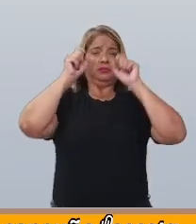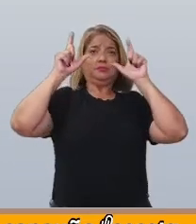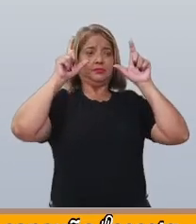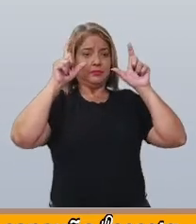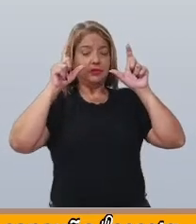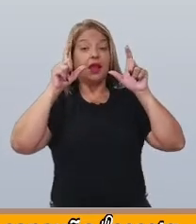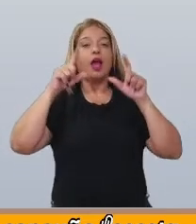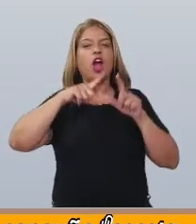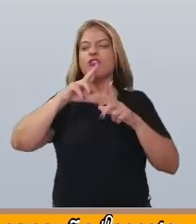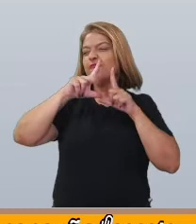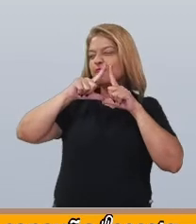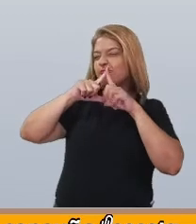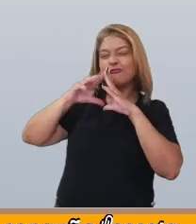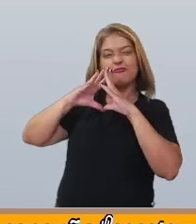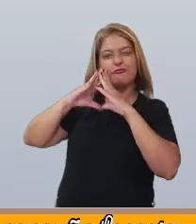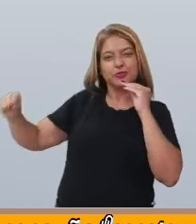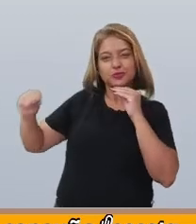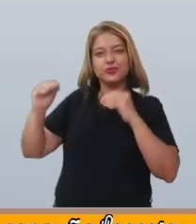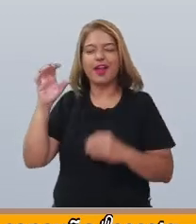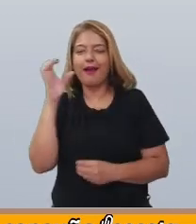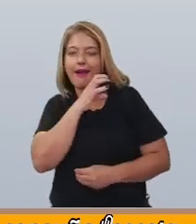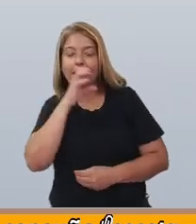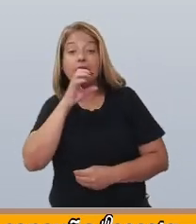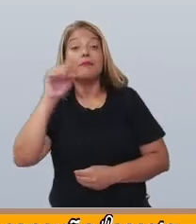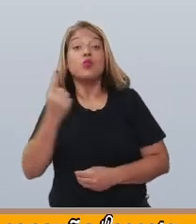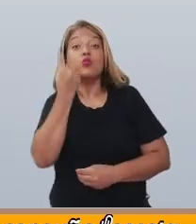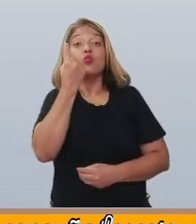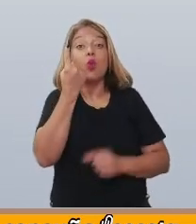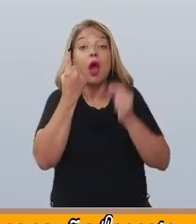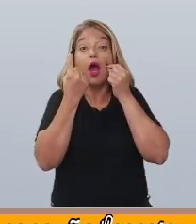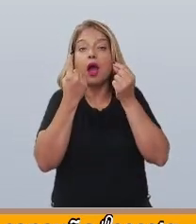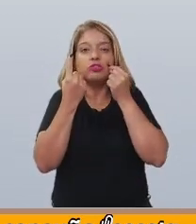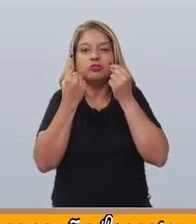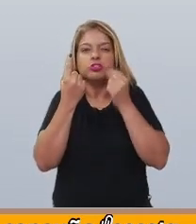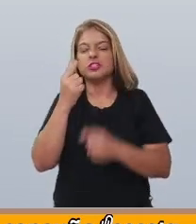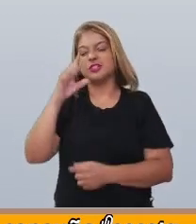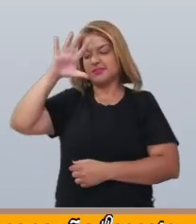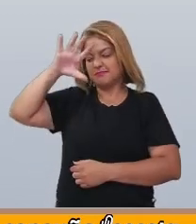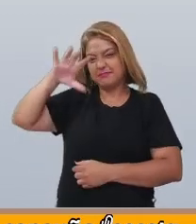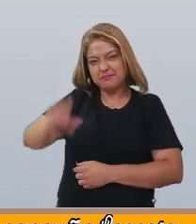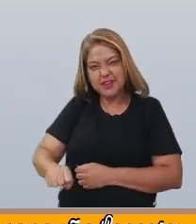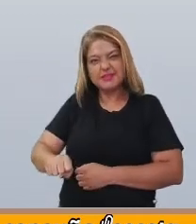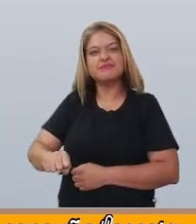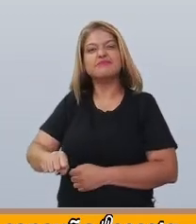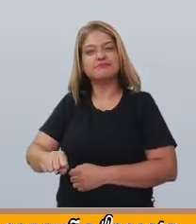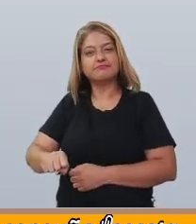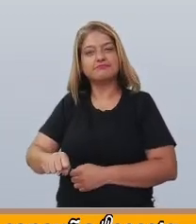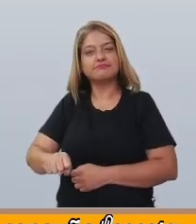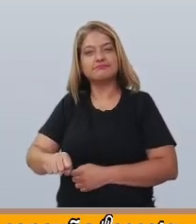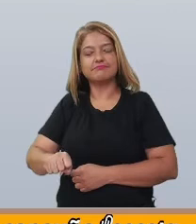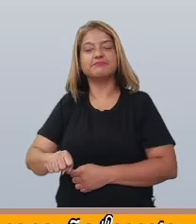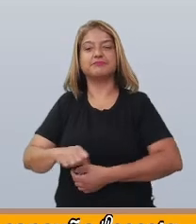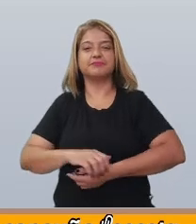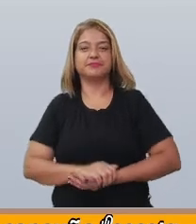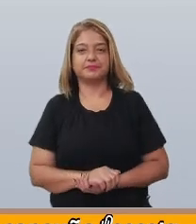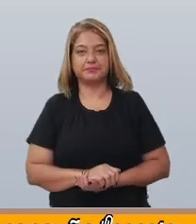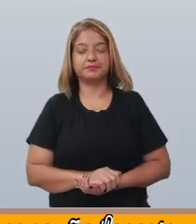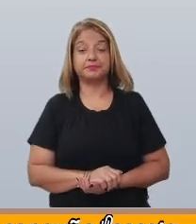Todos conseguiram fugir, menos um, que o leão prendeu embaixo da pata.